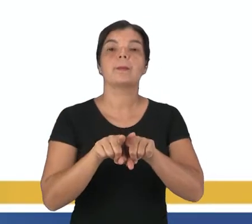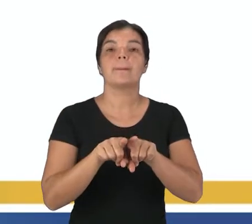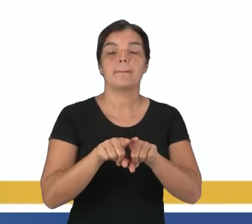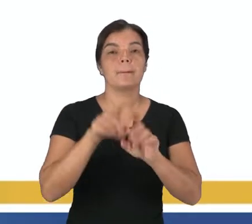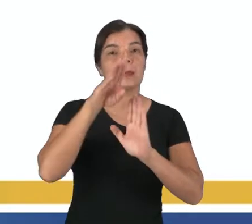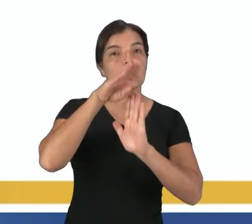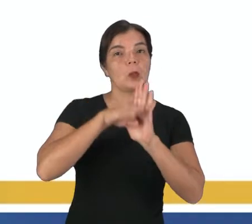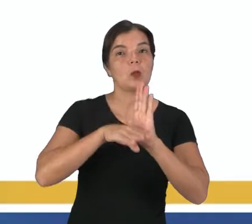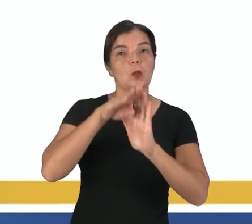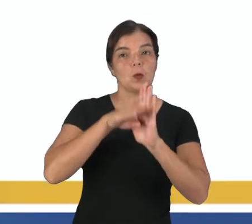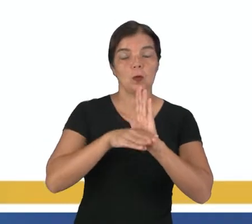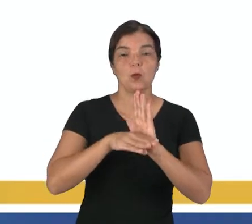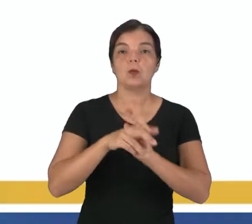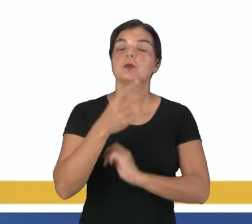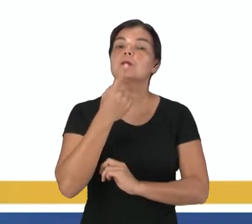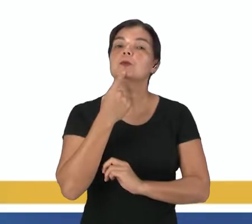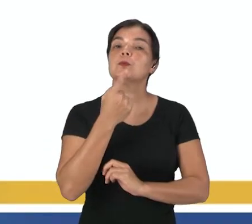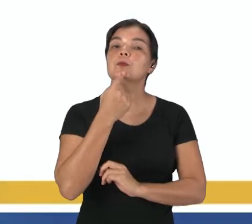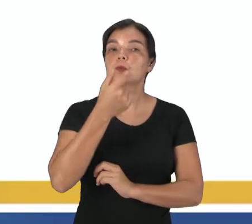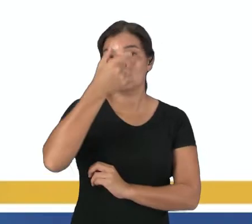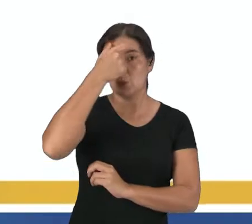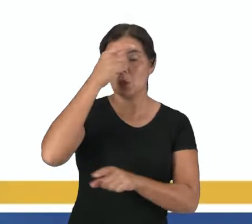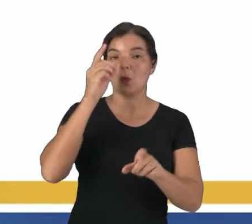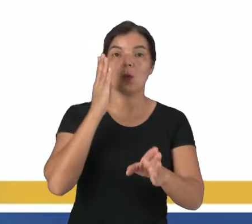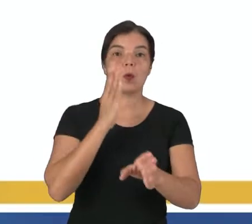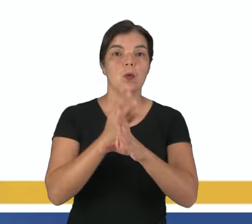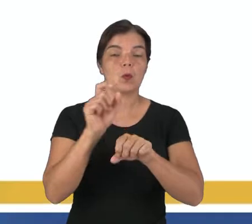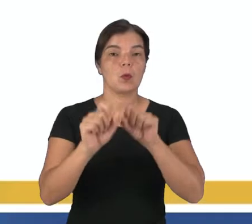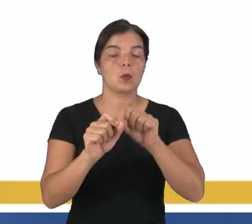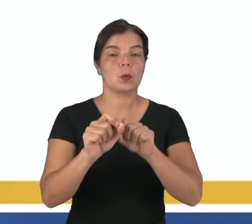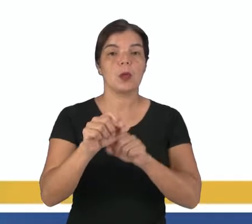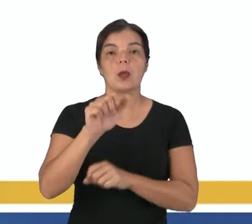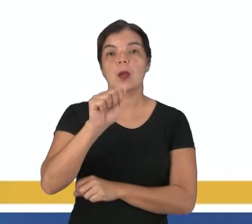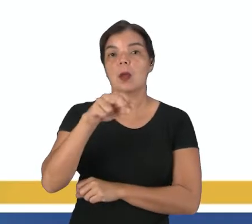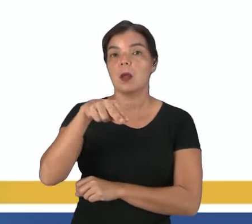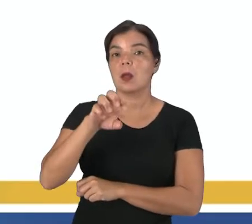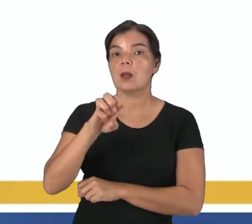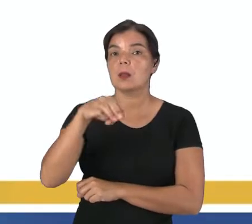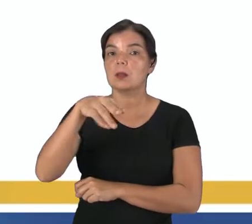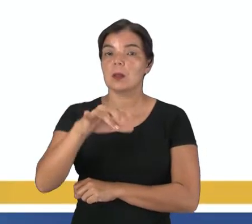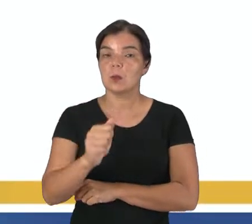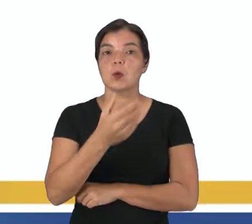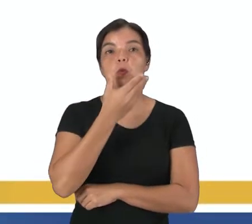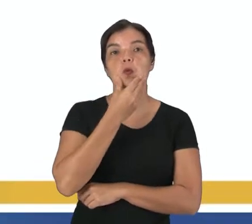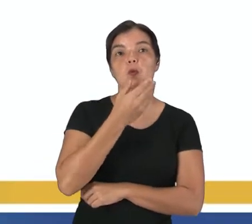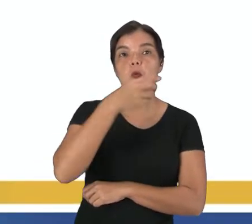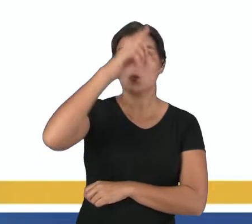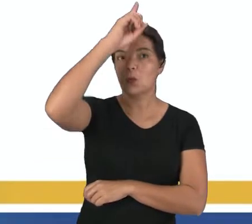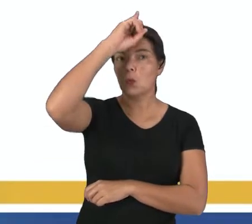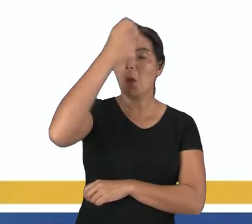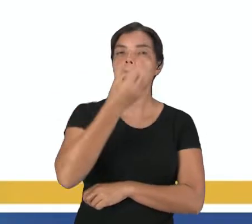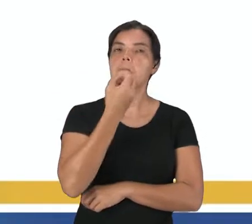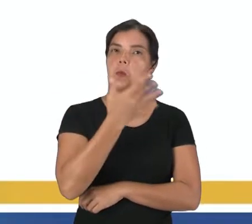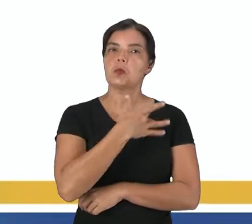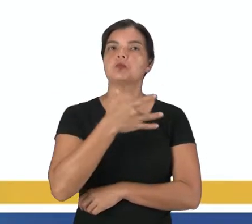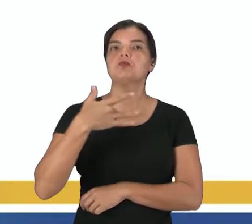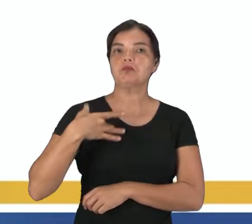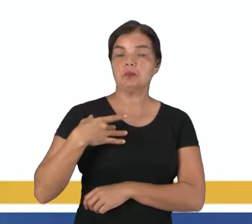a diminuição dessas hemácias no organismo, ela pode causar anemia. Em homens adultos